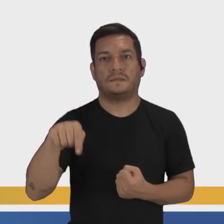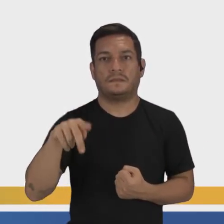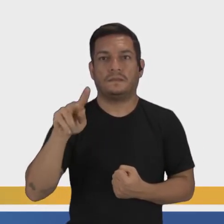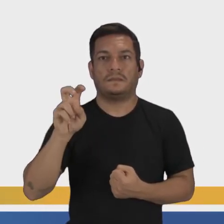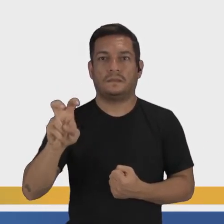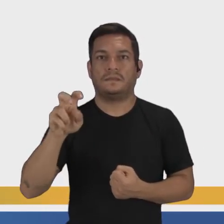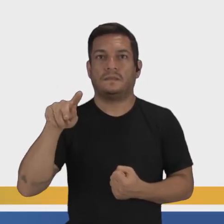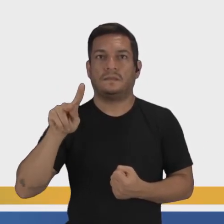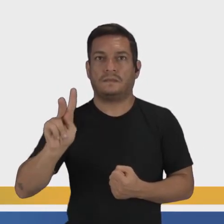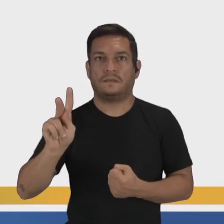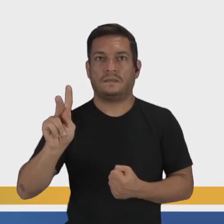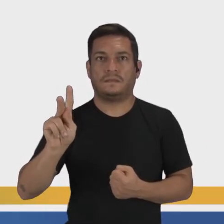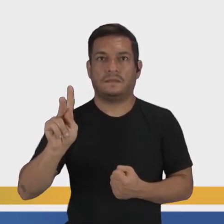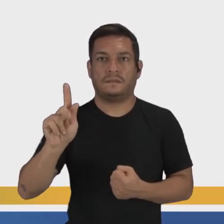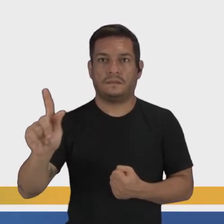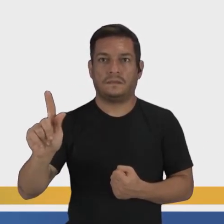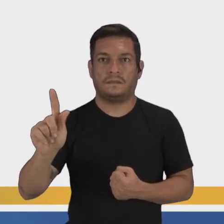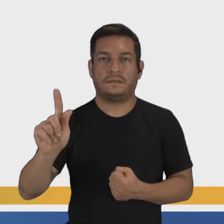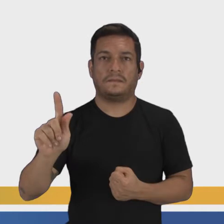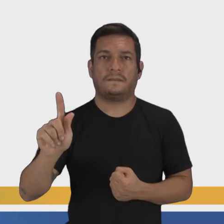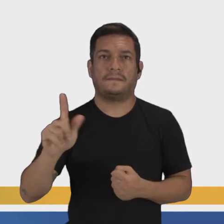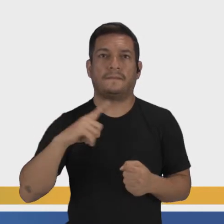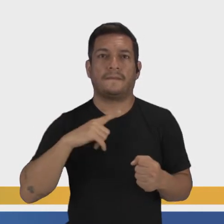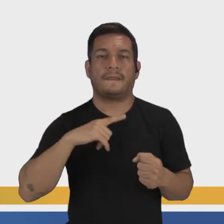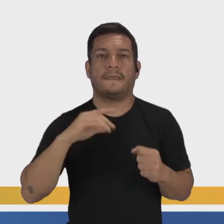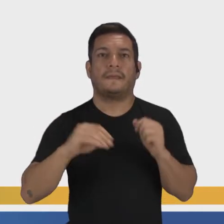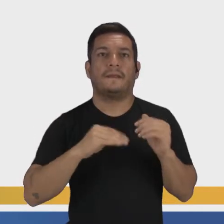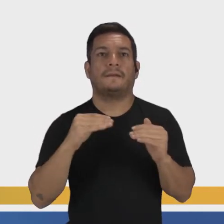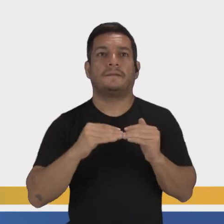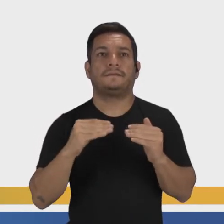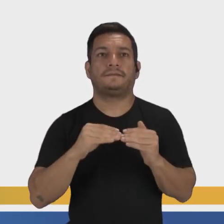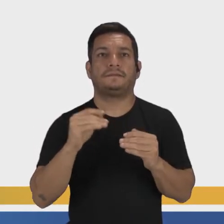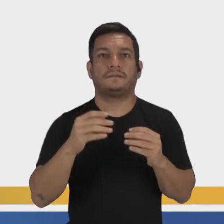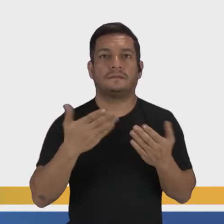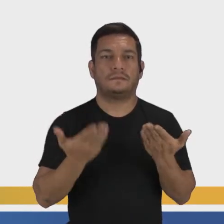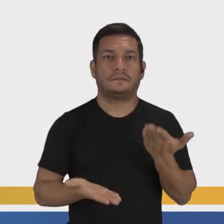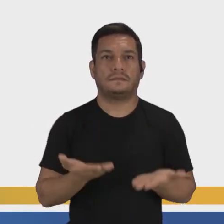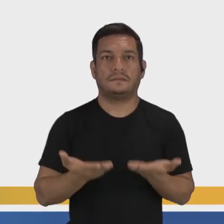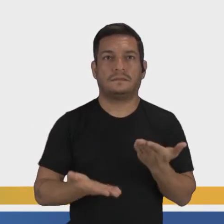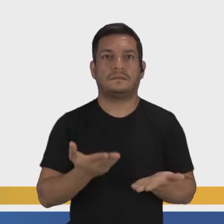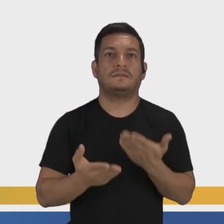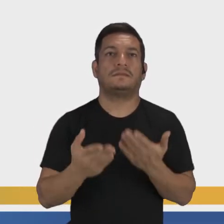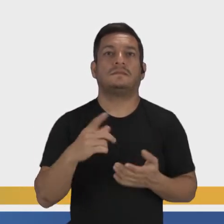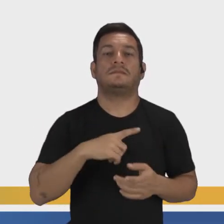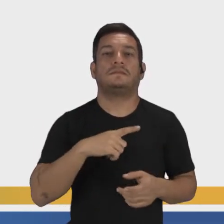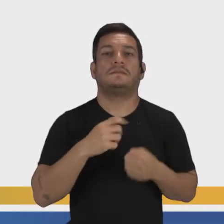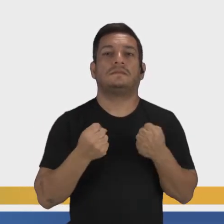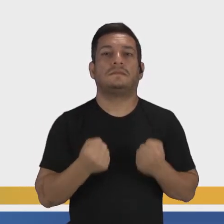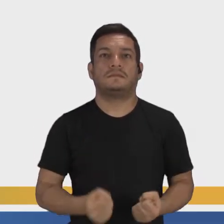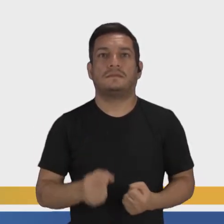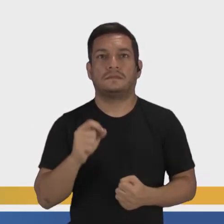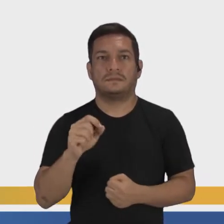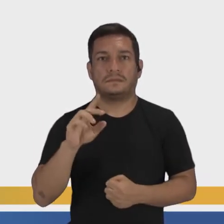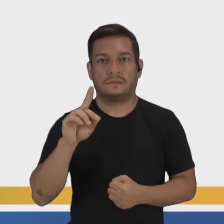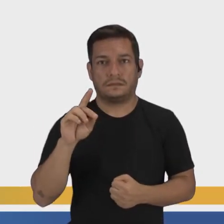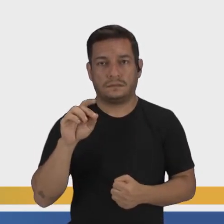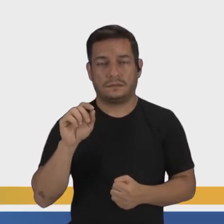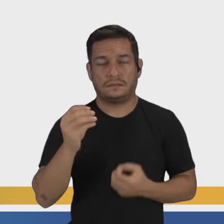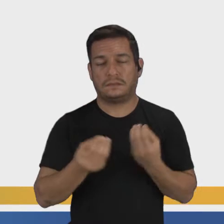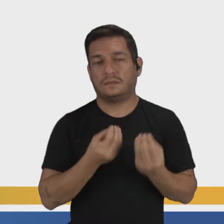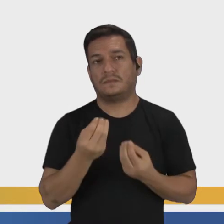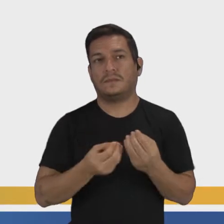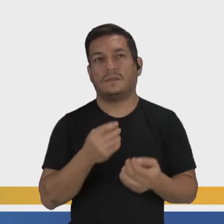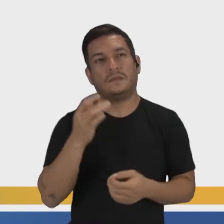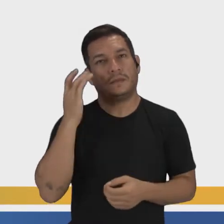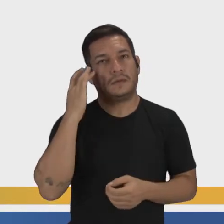de 1,5 kg, medir por essa balança como se tivesse uma massa D.